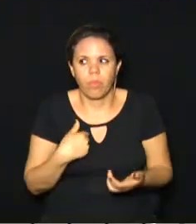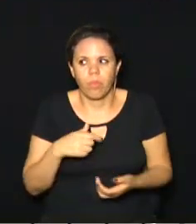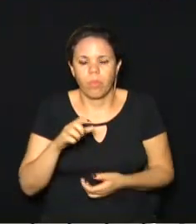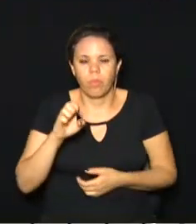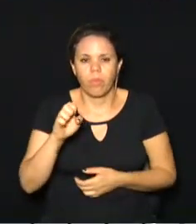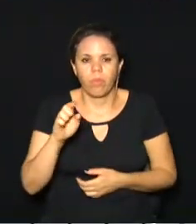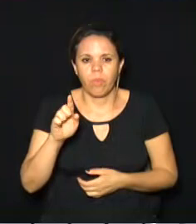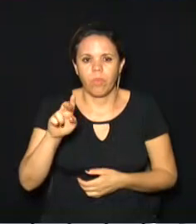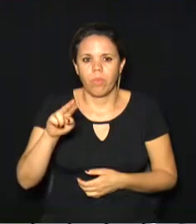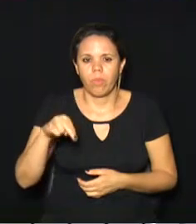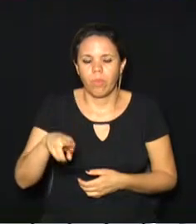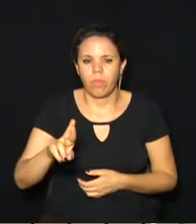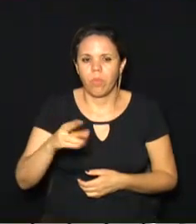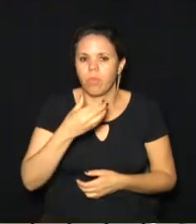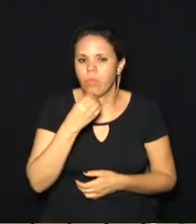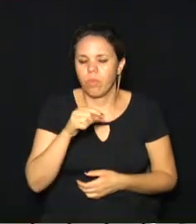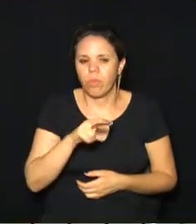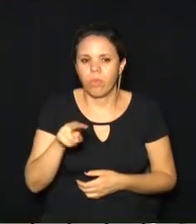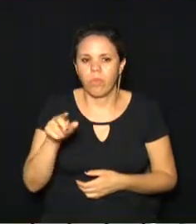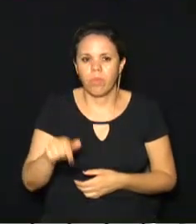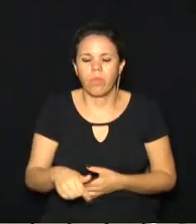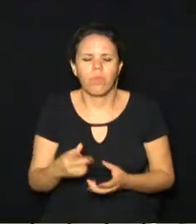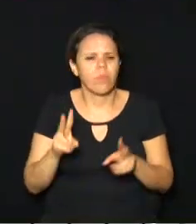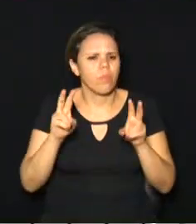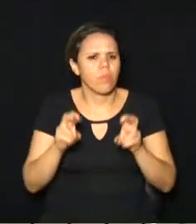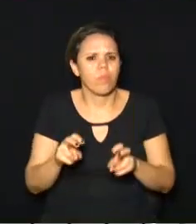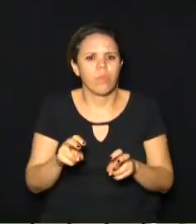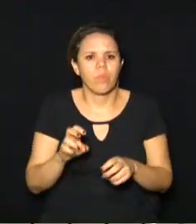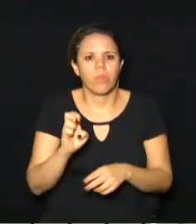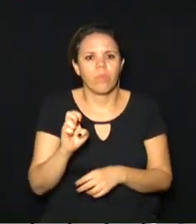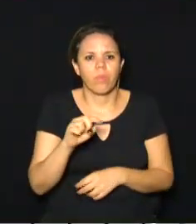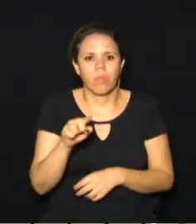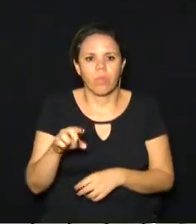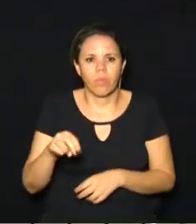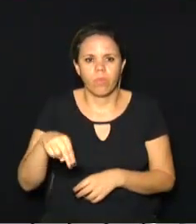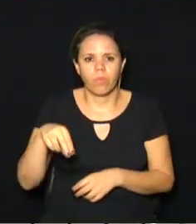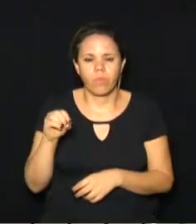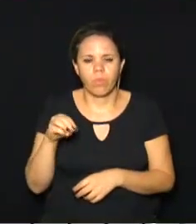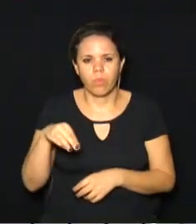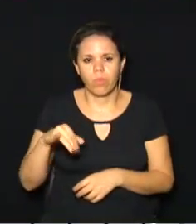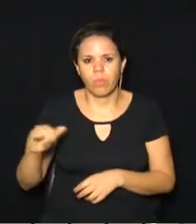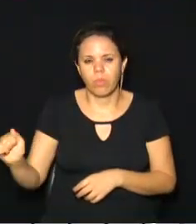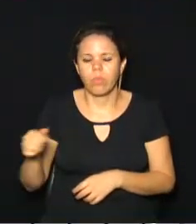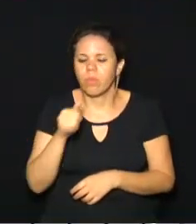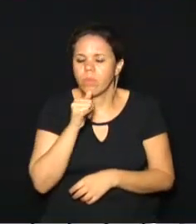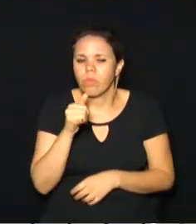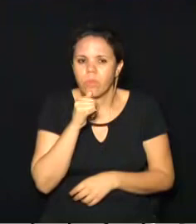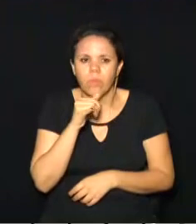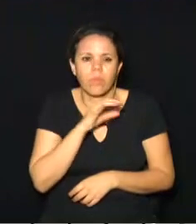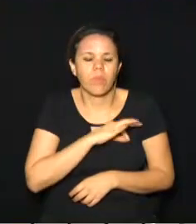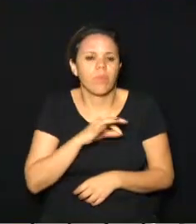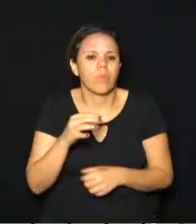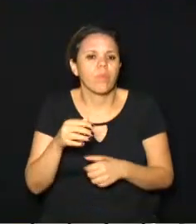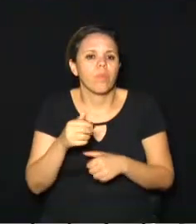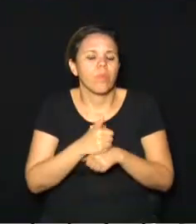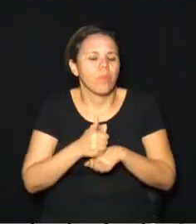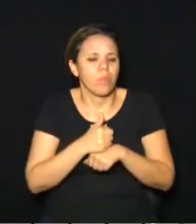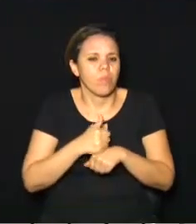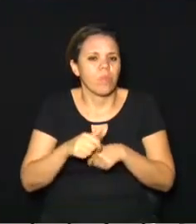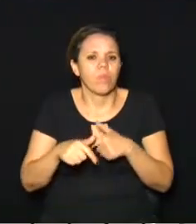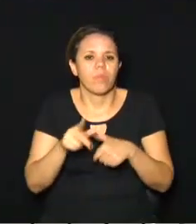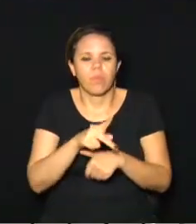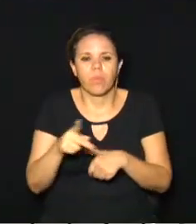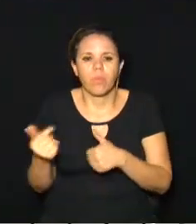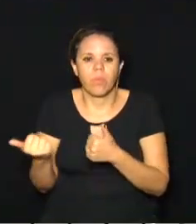Egmar gostaria de saber sobre isonomia. Ele fala, por exemplo, no caso do professor adjunto que trabalha como professor